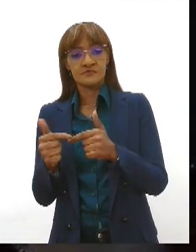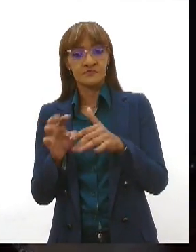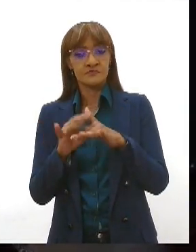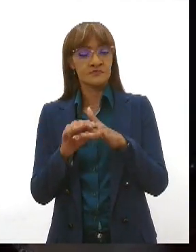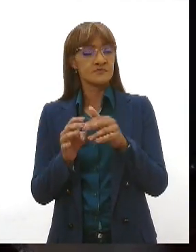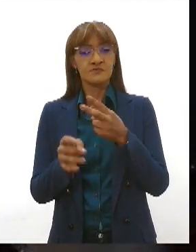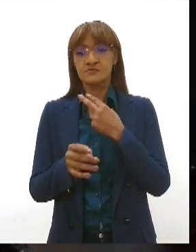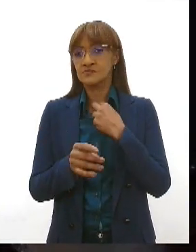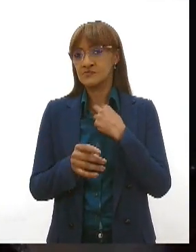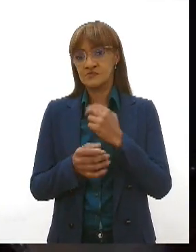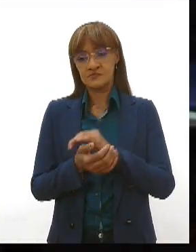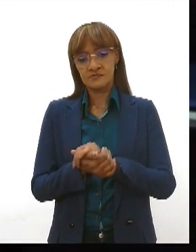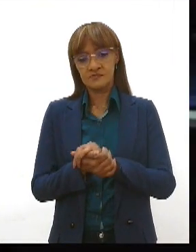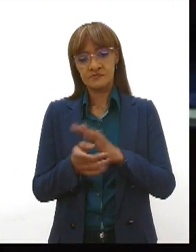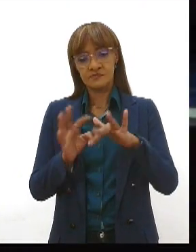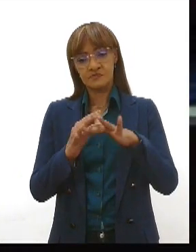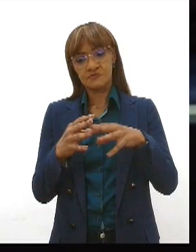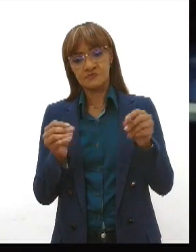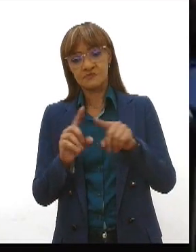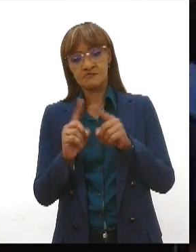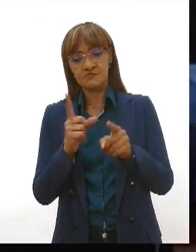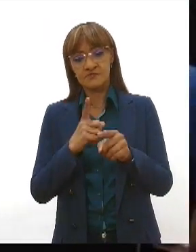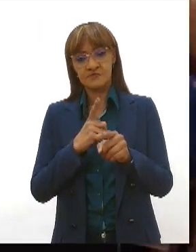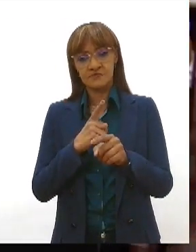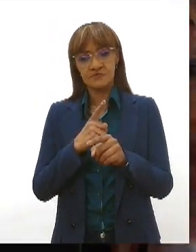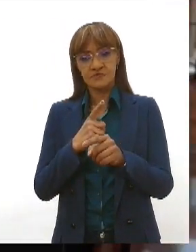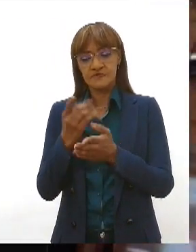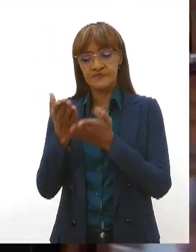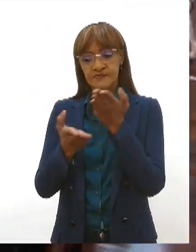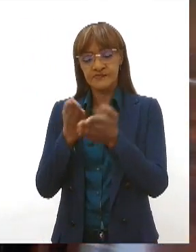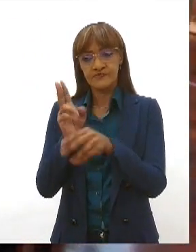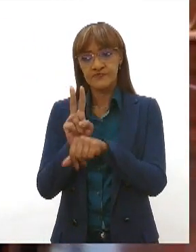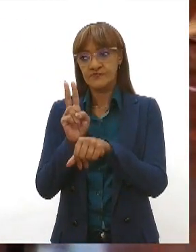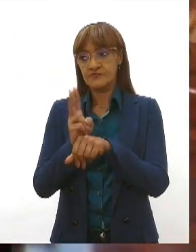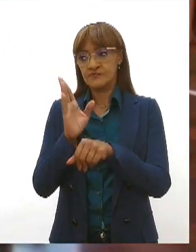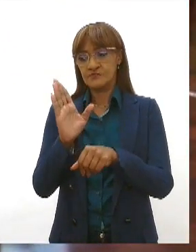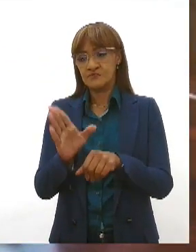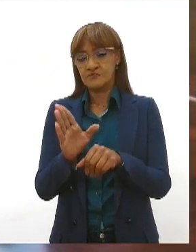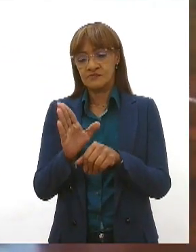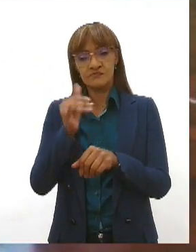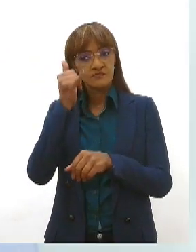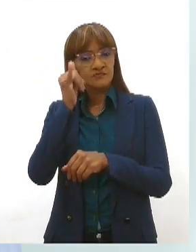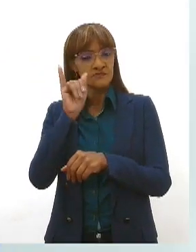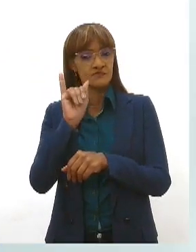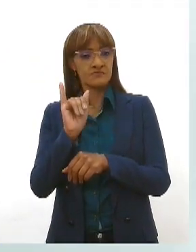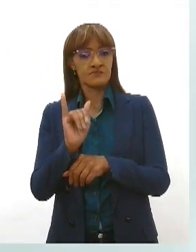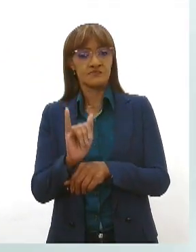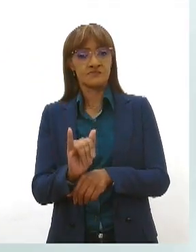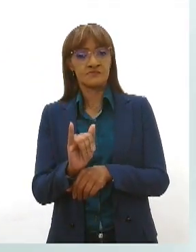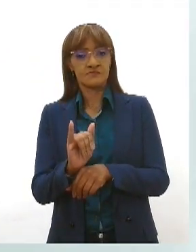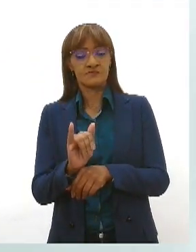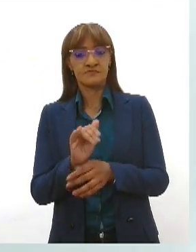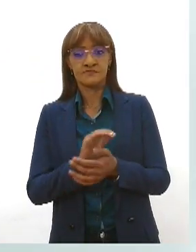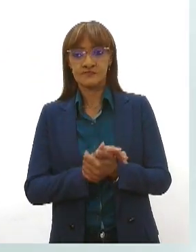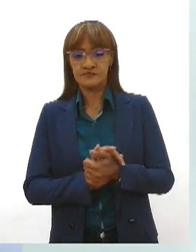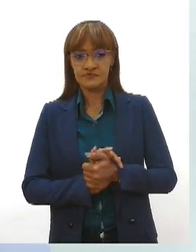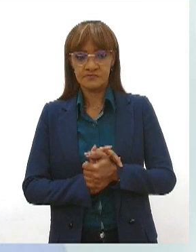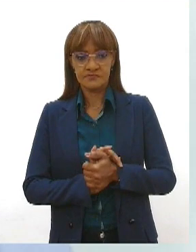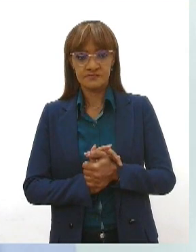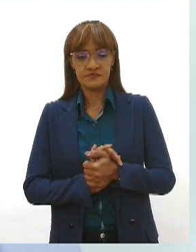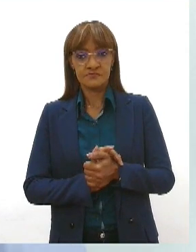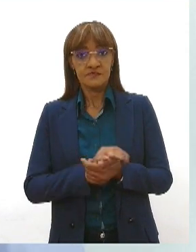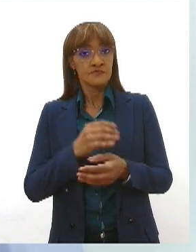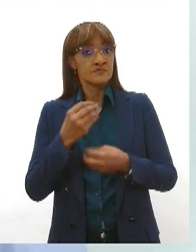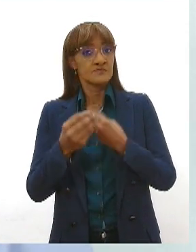mas existem tratamentos para minimizar os sintomas e evitar que a perda renal avance. É imprescindível, né, que todo